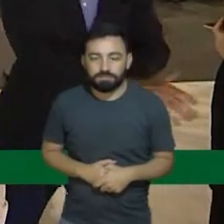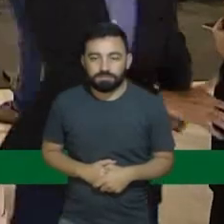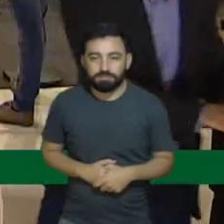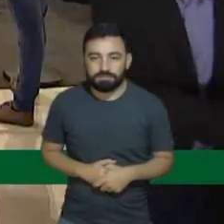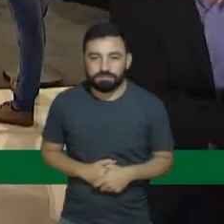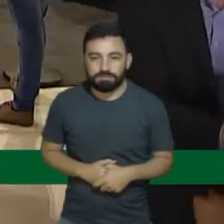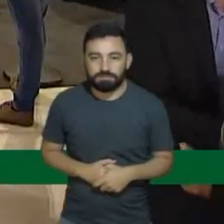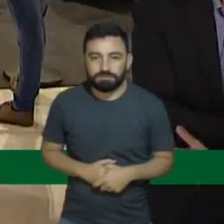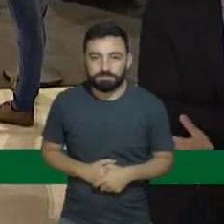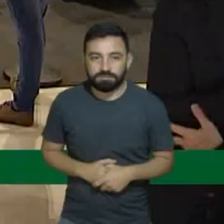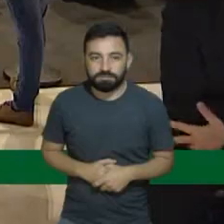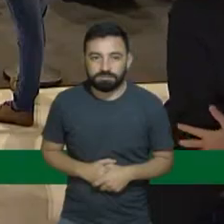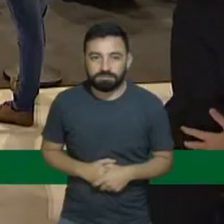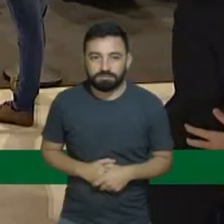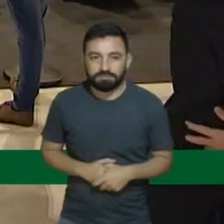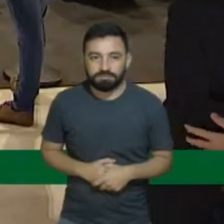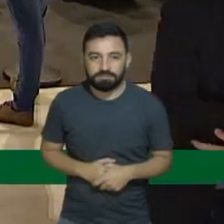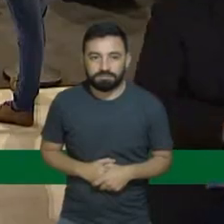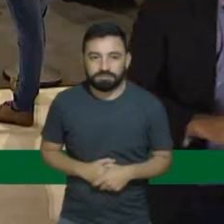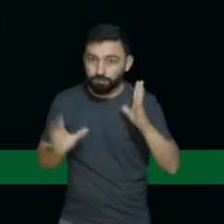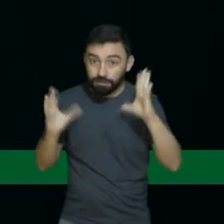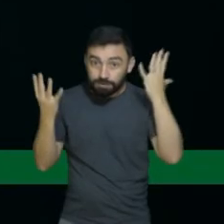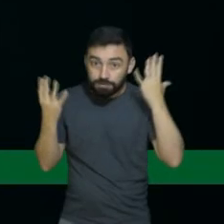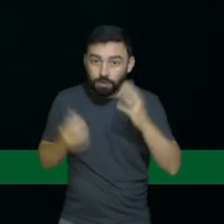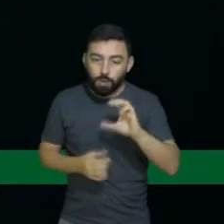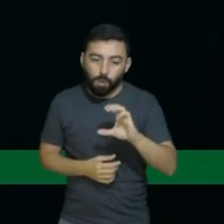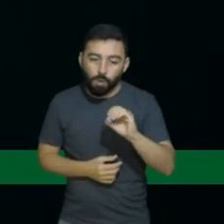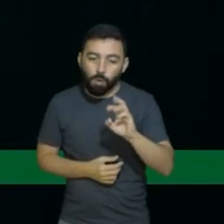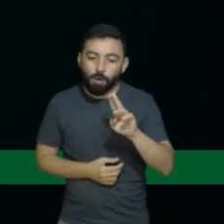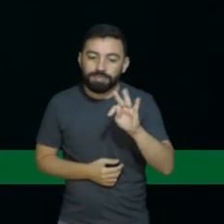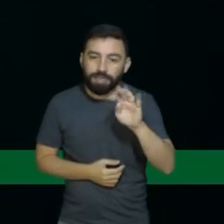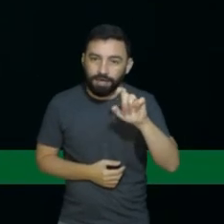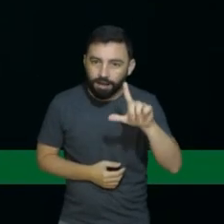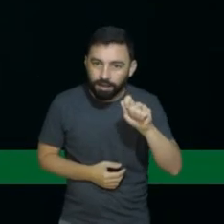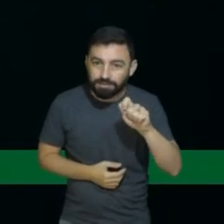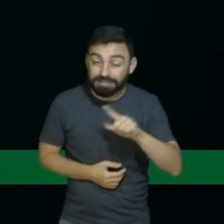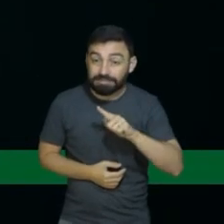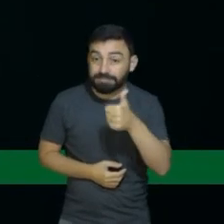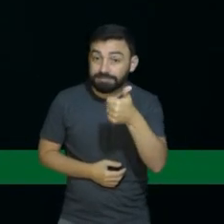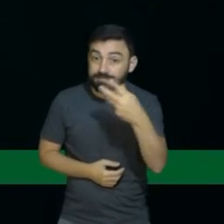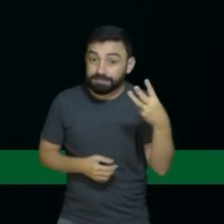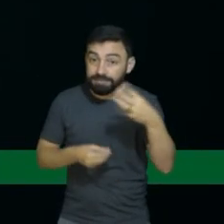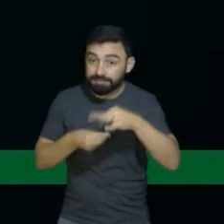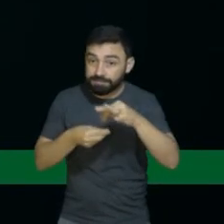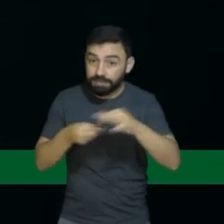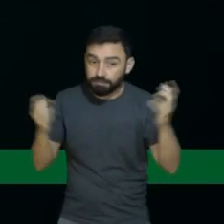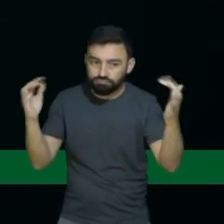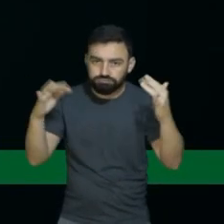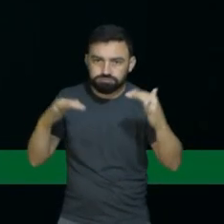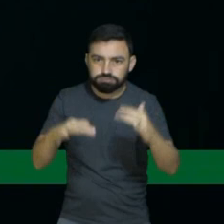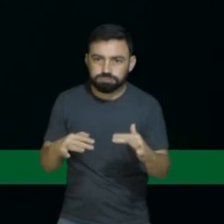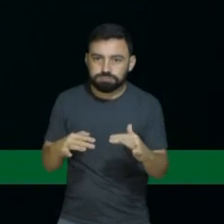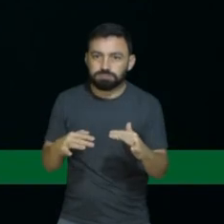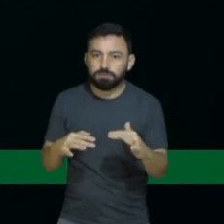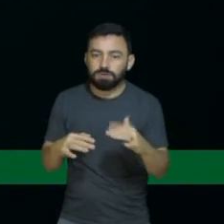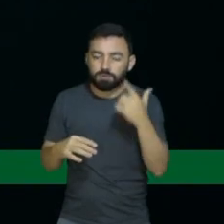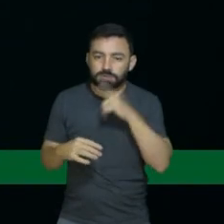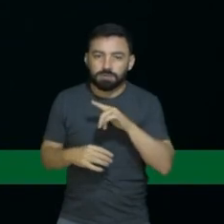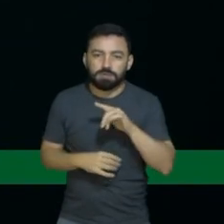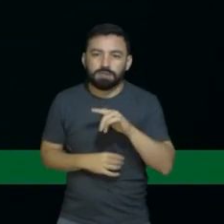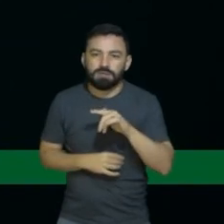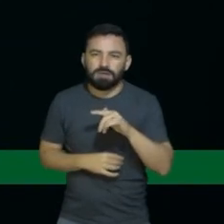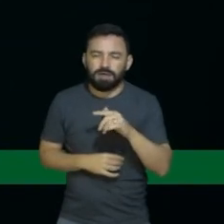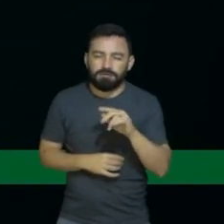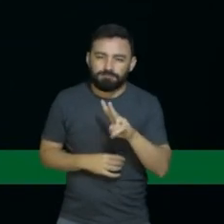com Cortella e a gente conseguiu, deputados, unir 13 entidades, onde nós colocamos aí em Ibirama a Viacred,